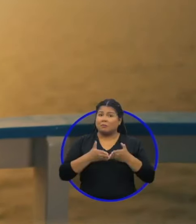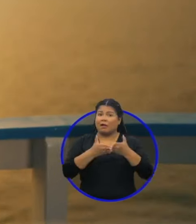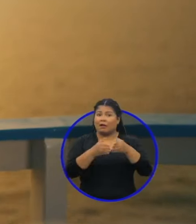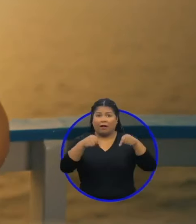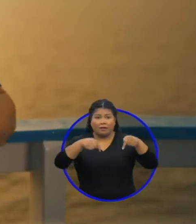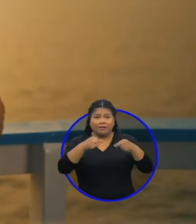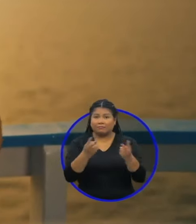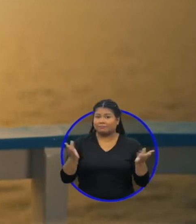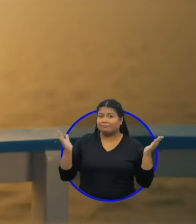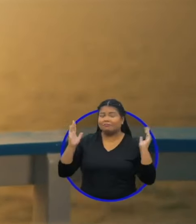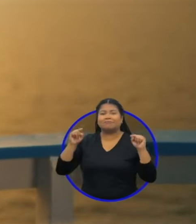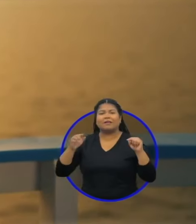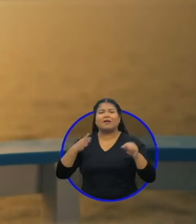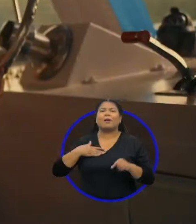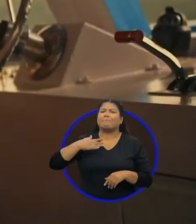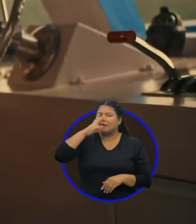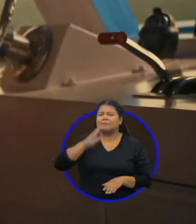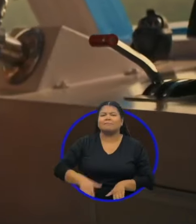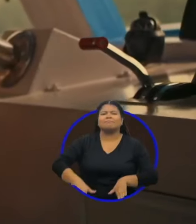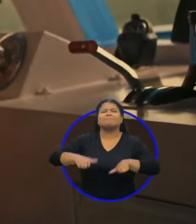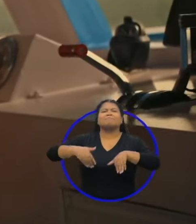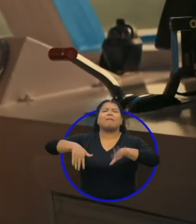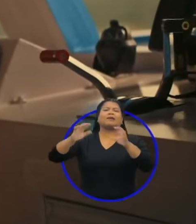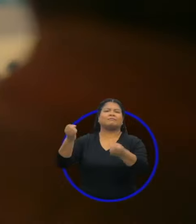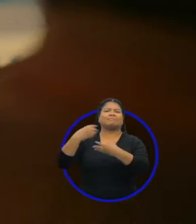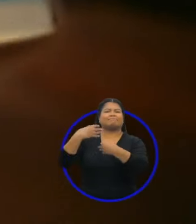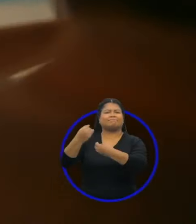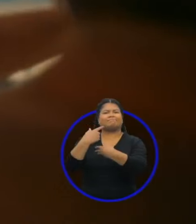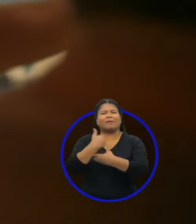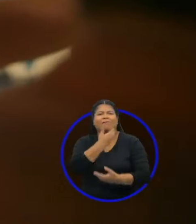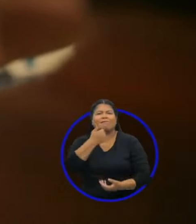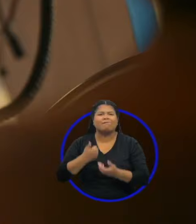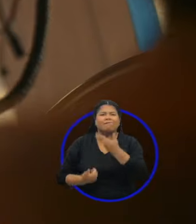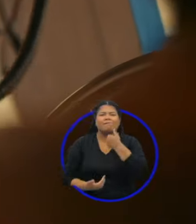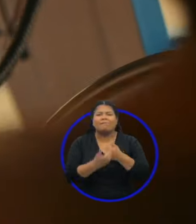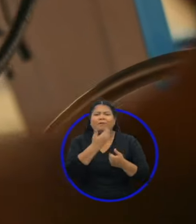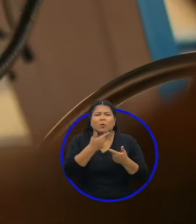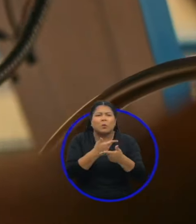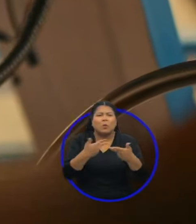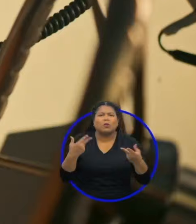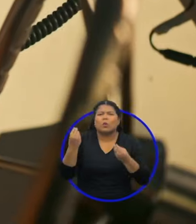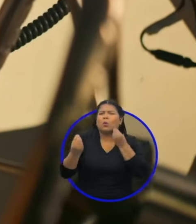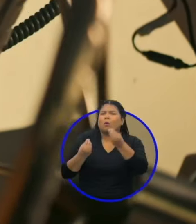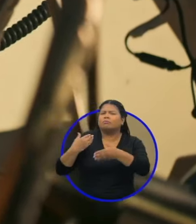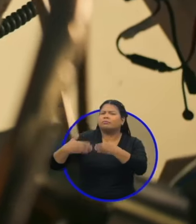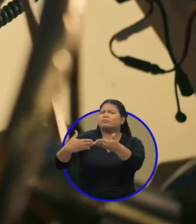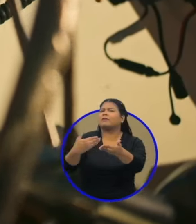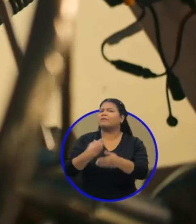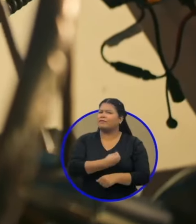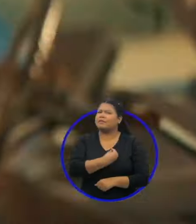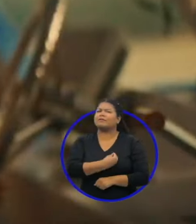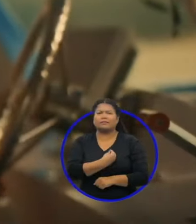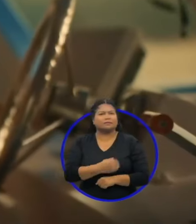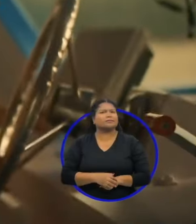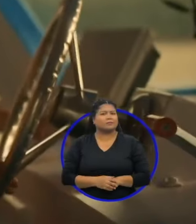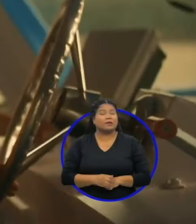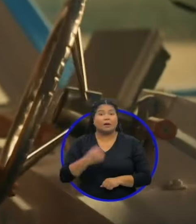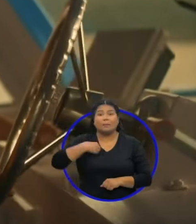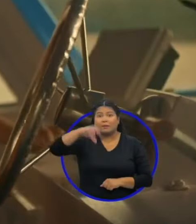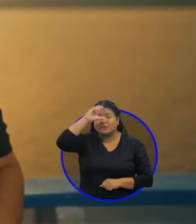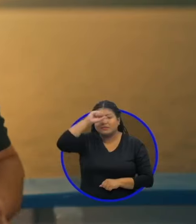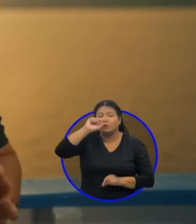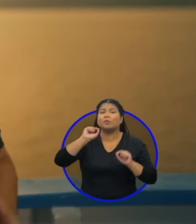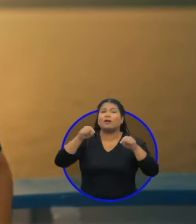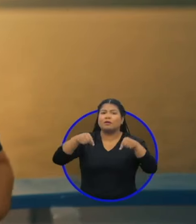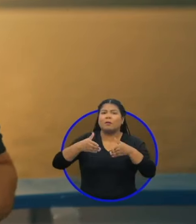Esse barco aqui foi a minha maior escola. Aqui aprendi muita coisa sobre o desenrolar da vida.